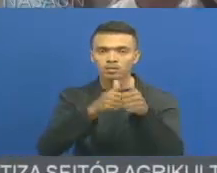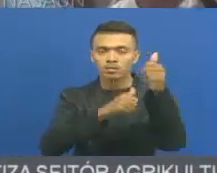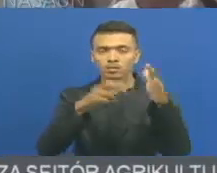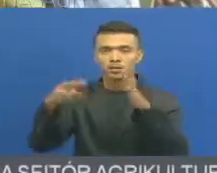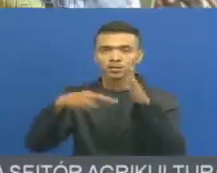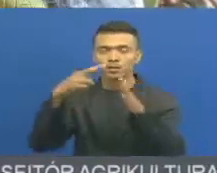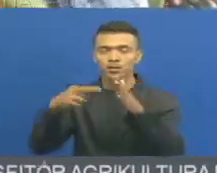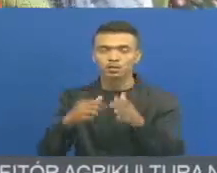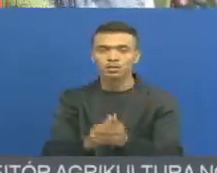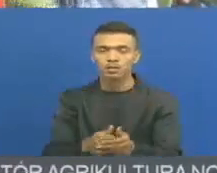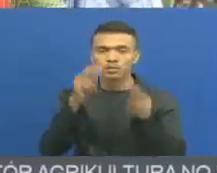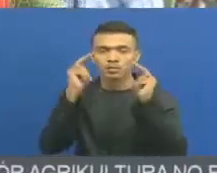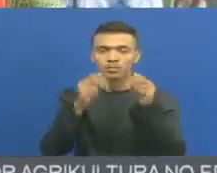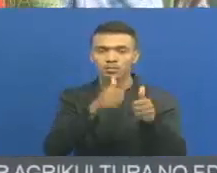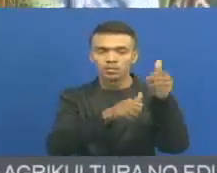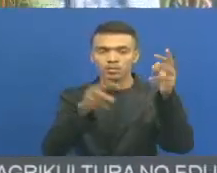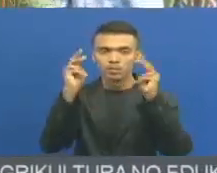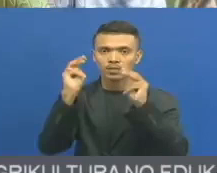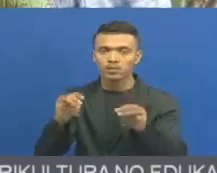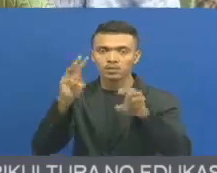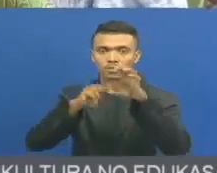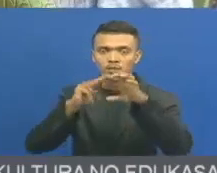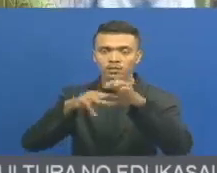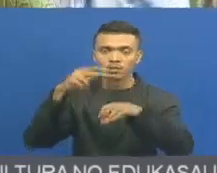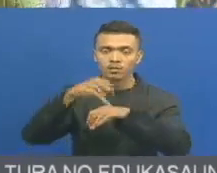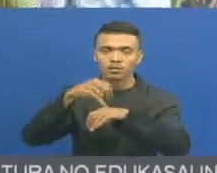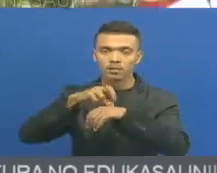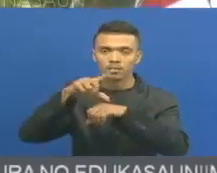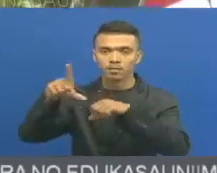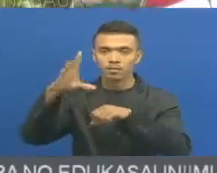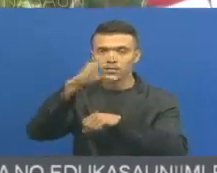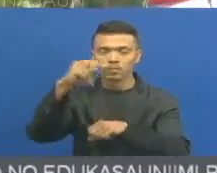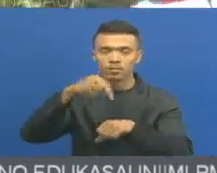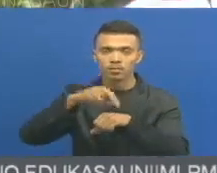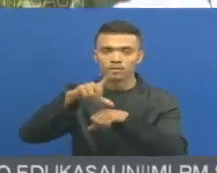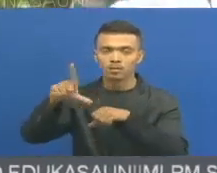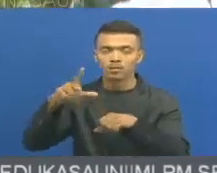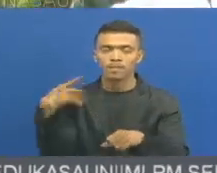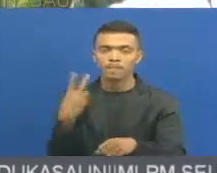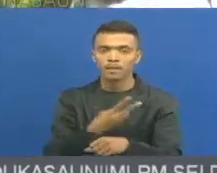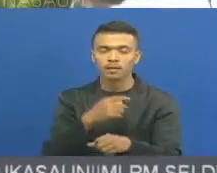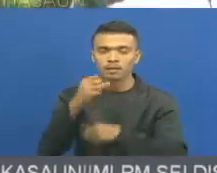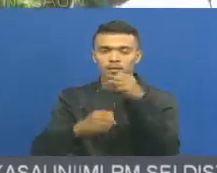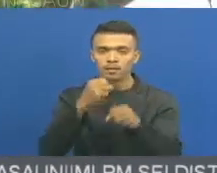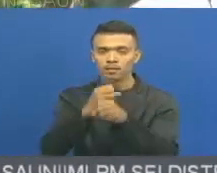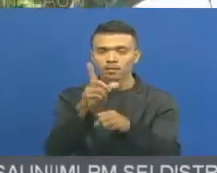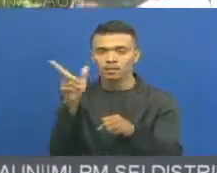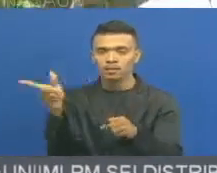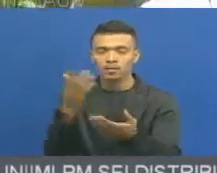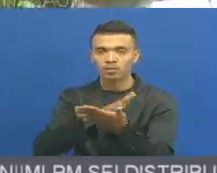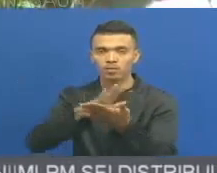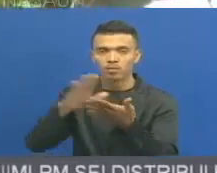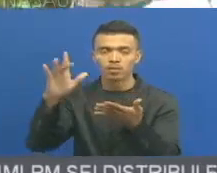padraun basea ba necesidade mercado internasional no nasional. Ia tinang ruanolu ita hola imoruk, imoruk